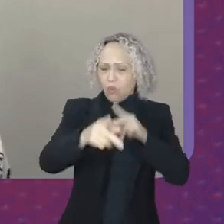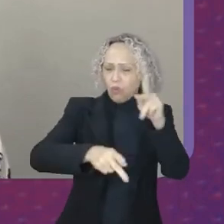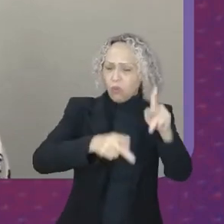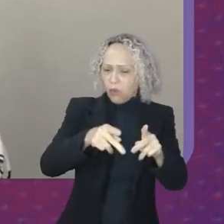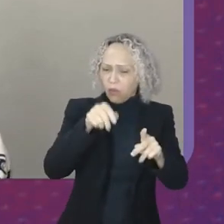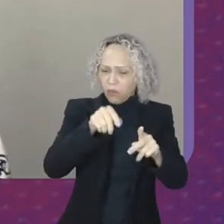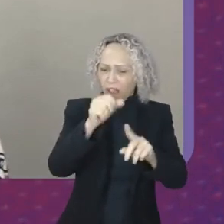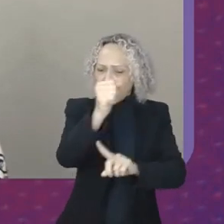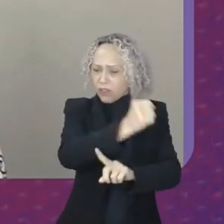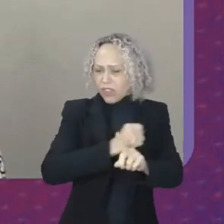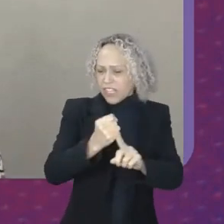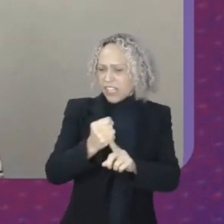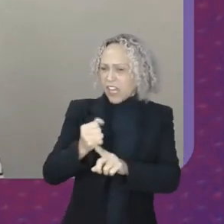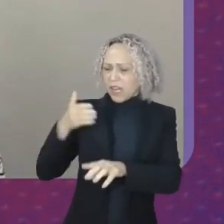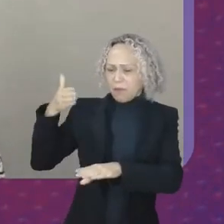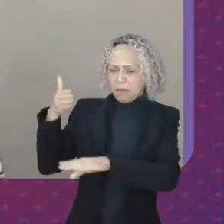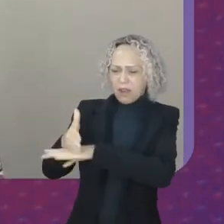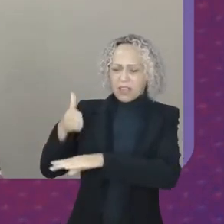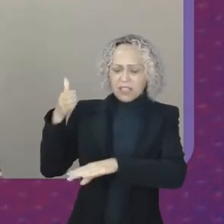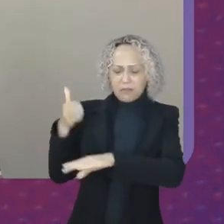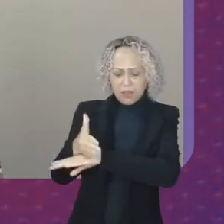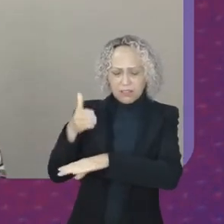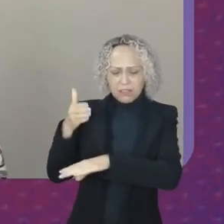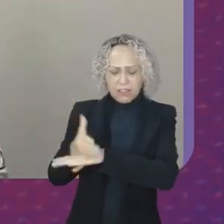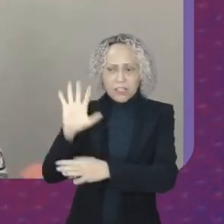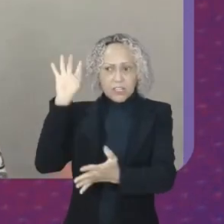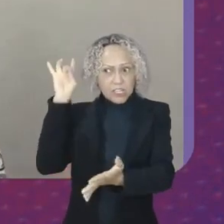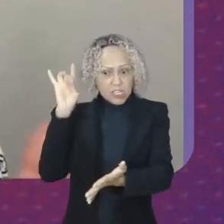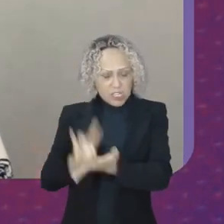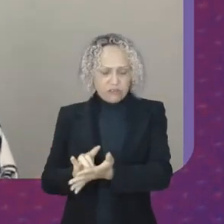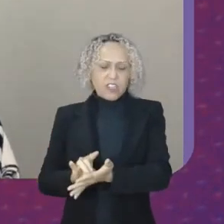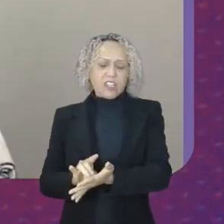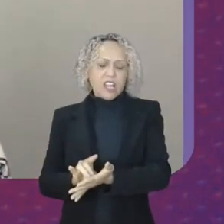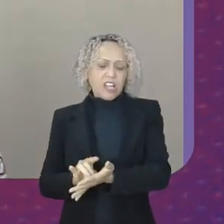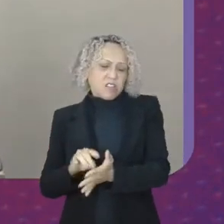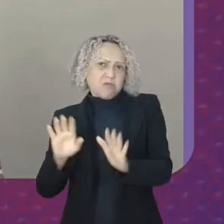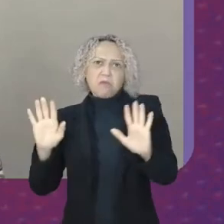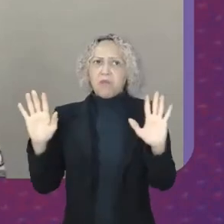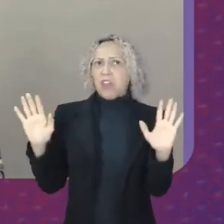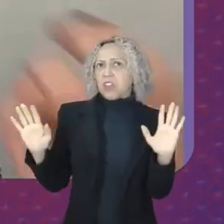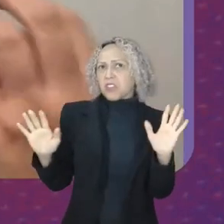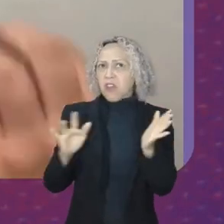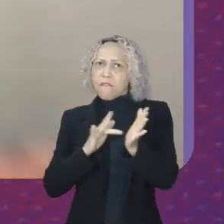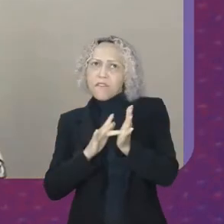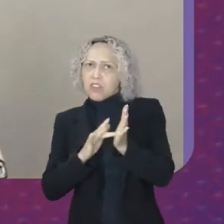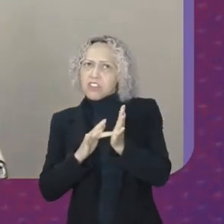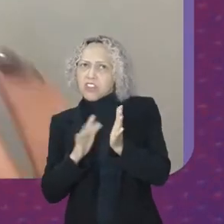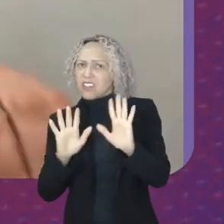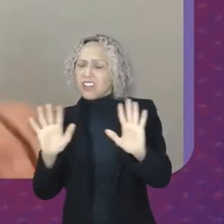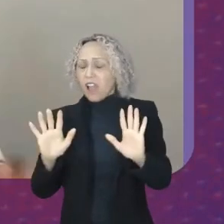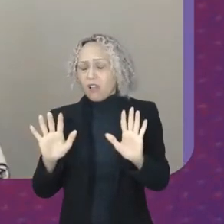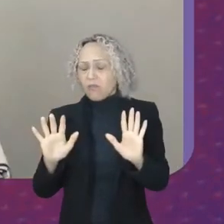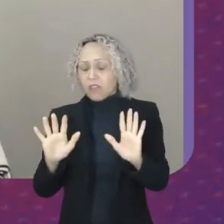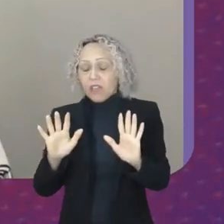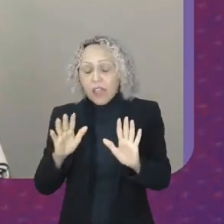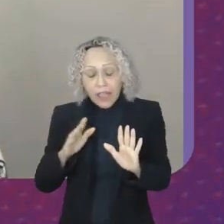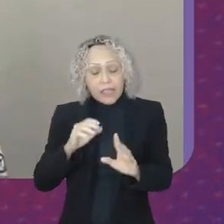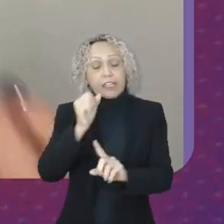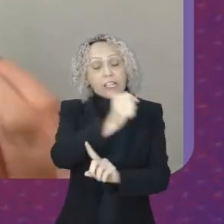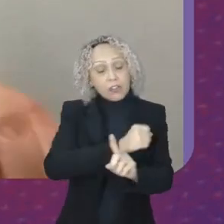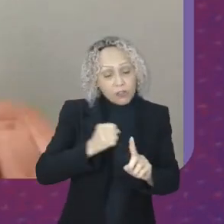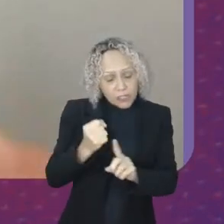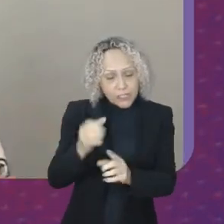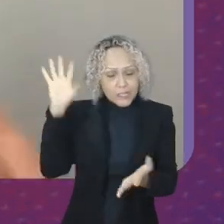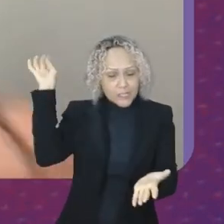social somente para constar na legislação do PPA, mas uma participação social